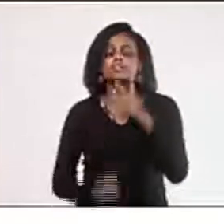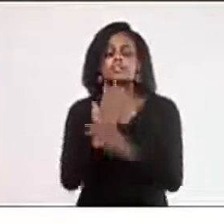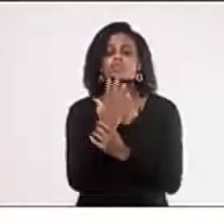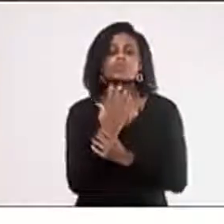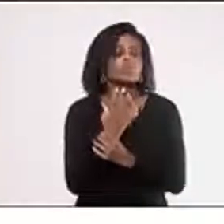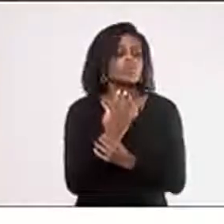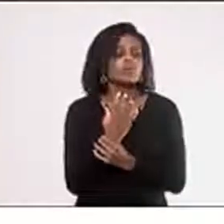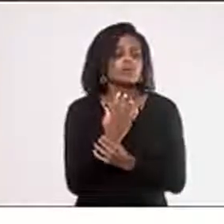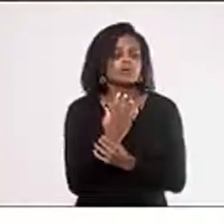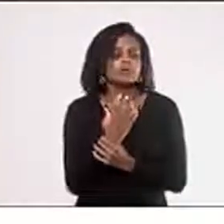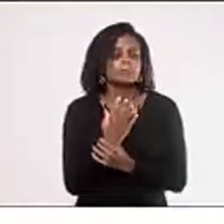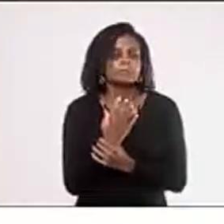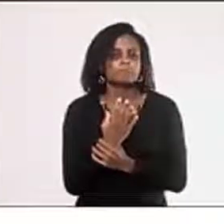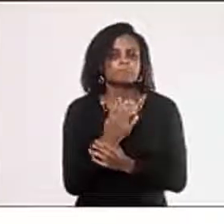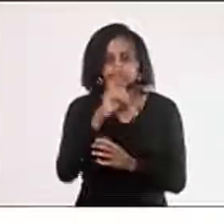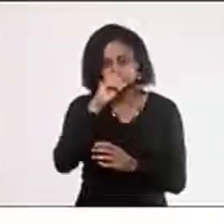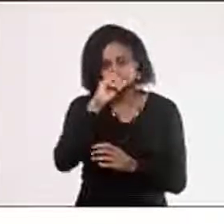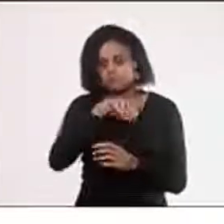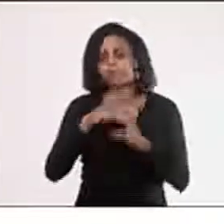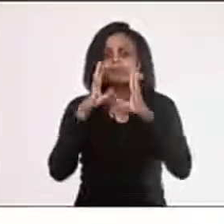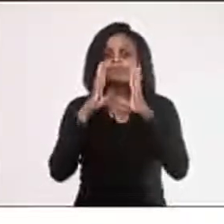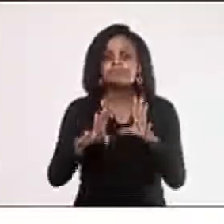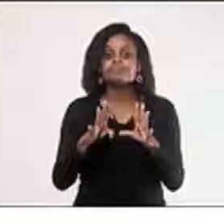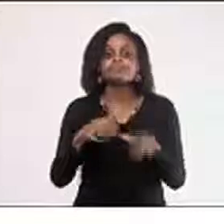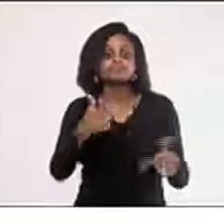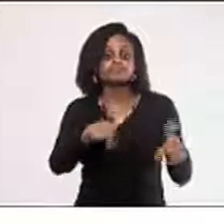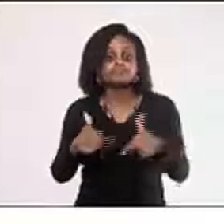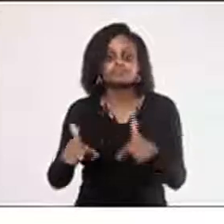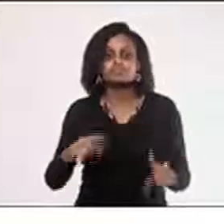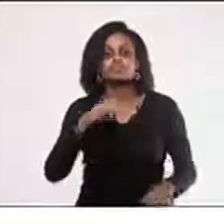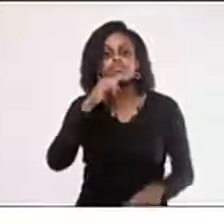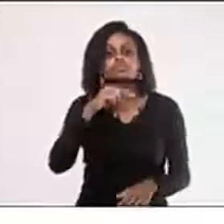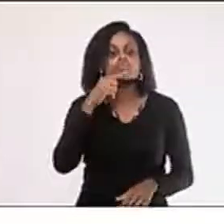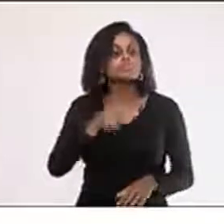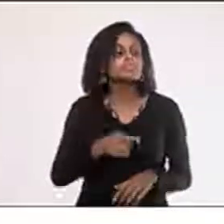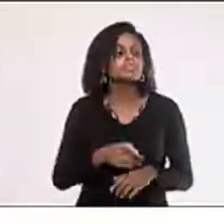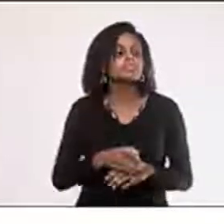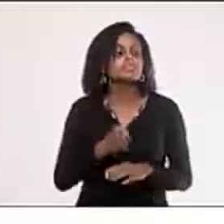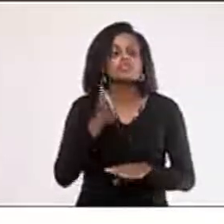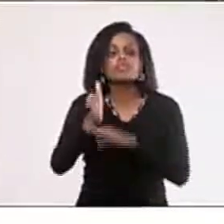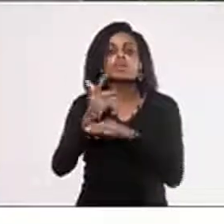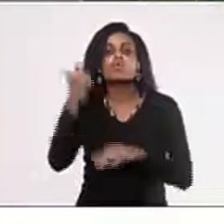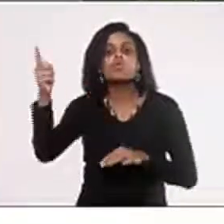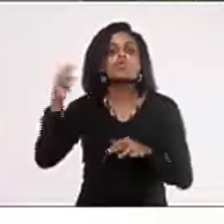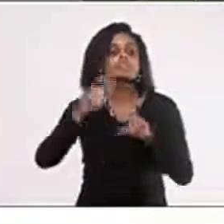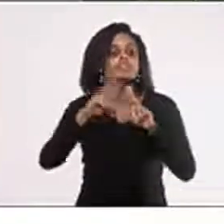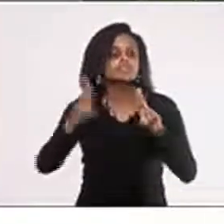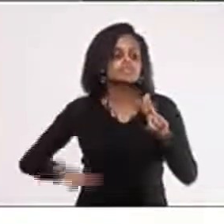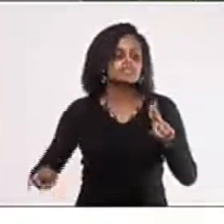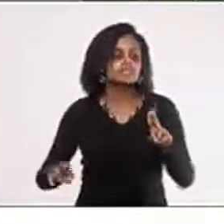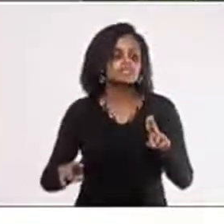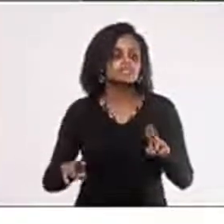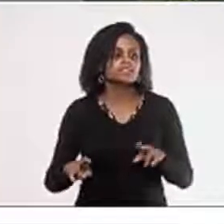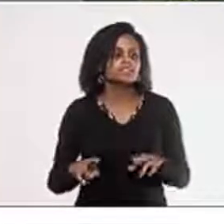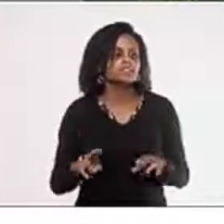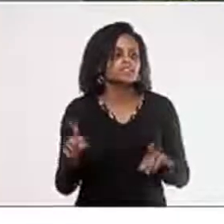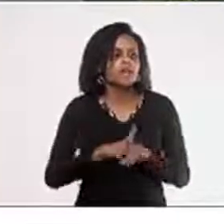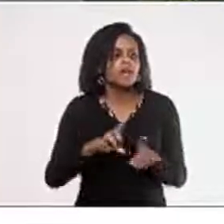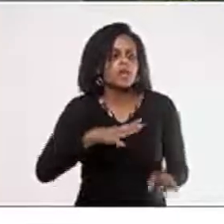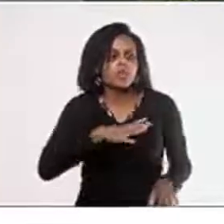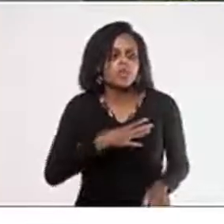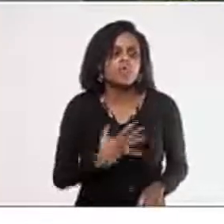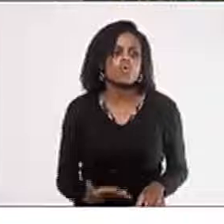criada para atender trabalhadores que não conseguiriam entrar em outras universidades. A